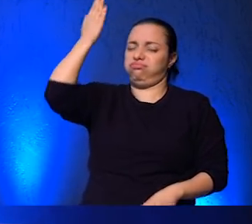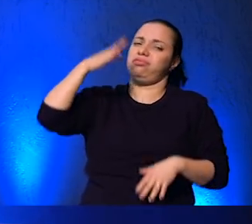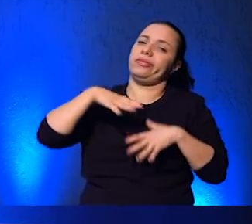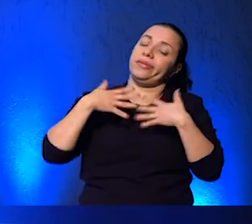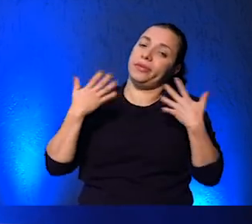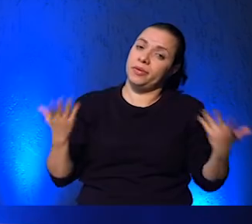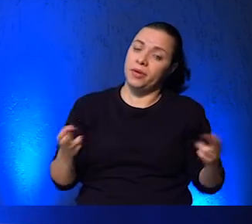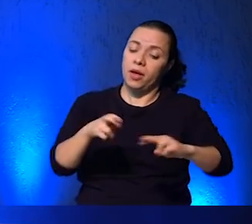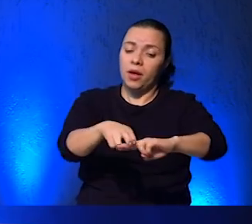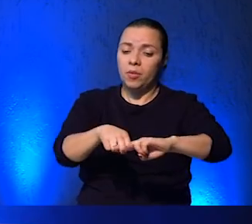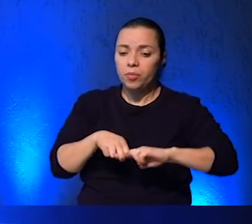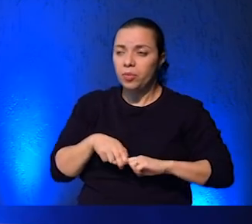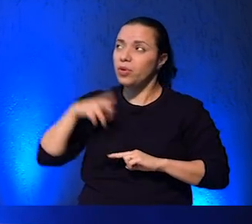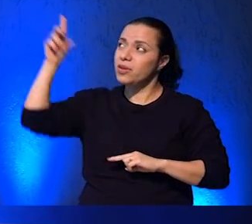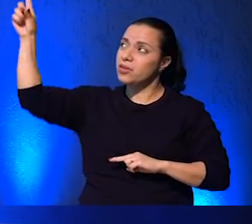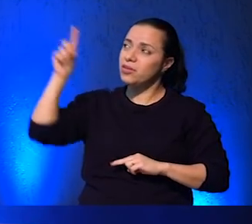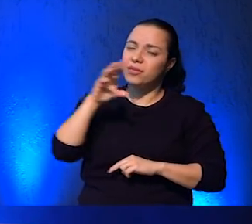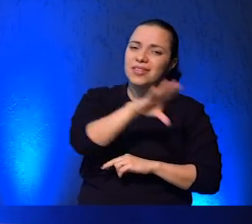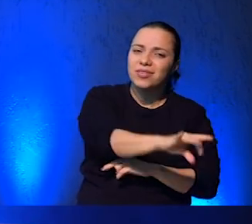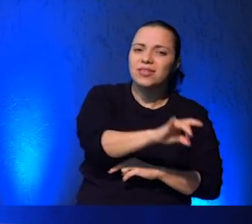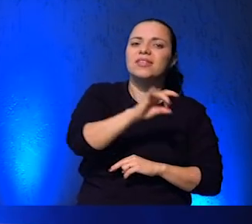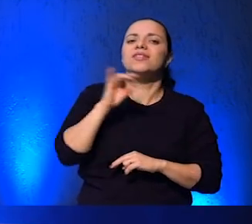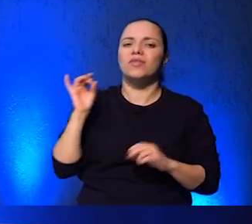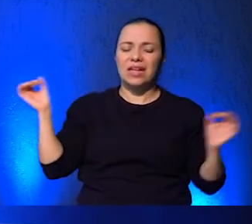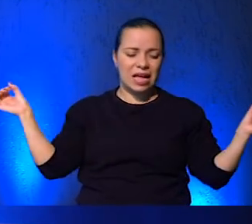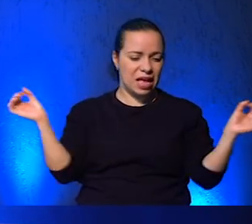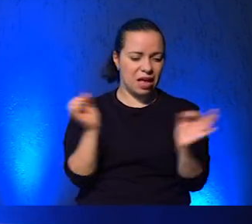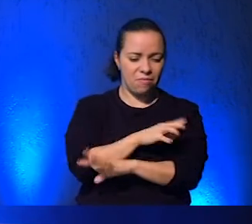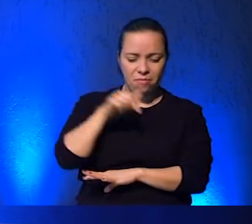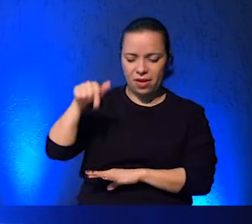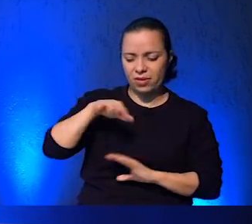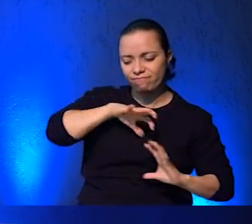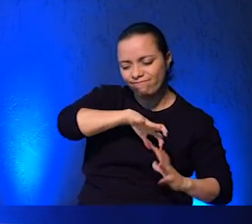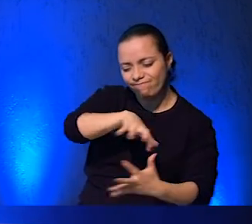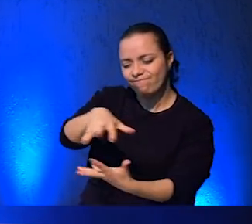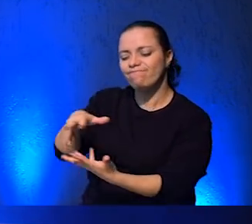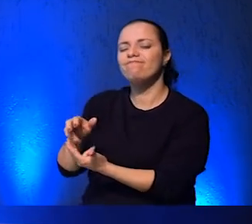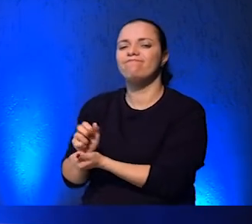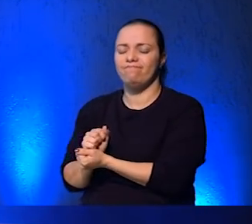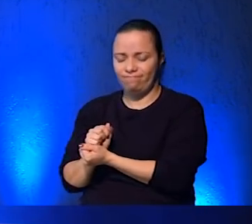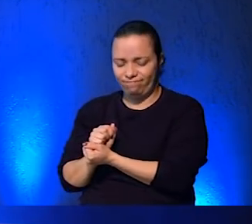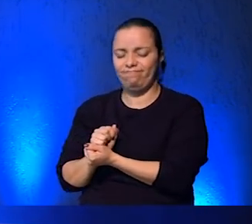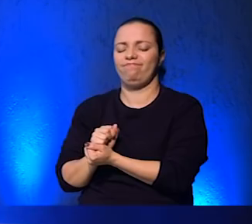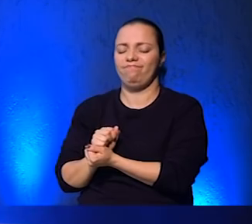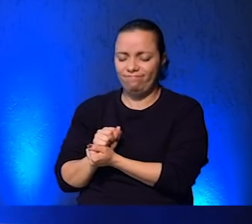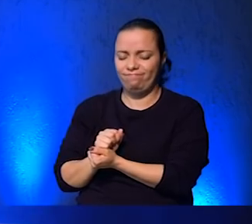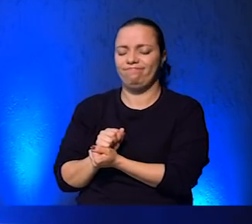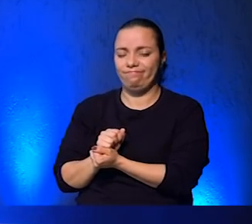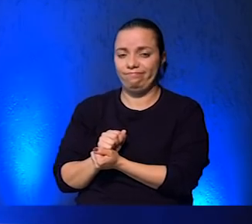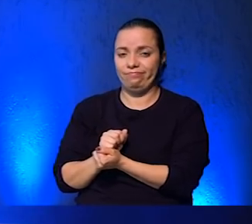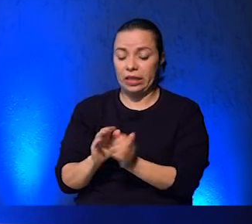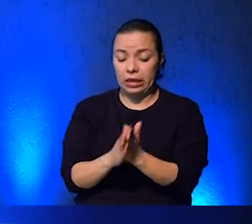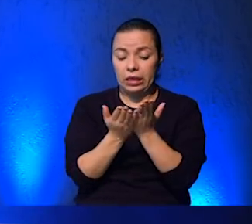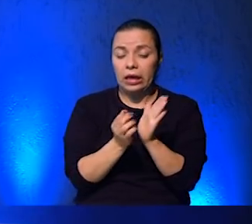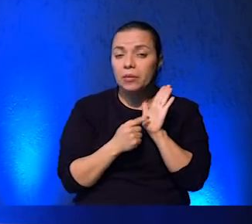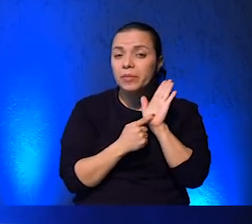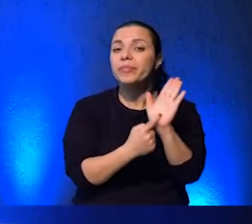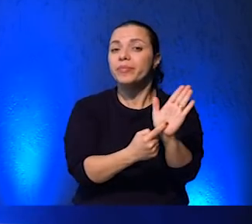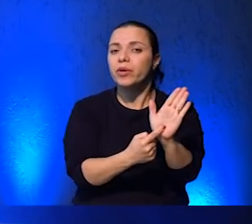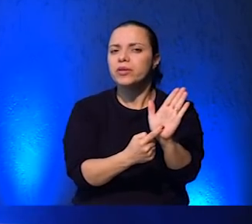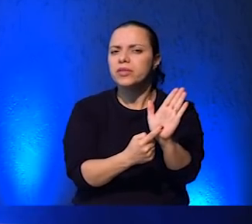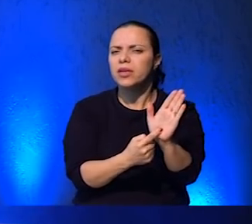dilúvio aquele foi o primeiro limão quem sabe mais a bíblia mostra que noé não foi destruído